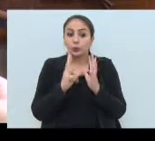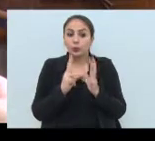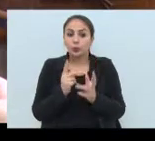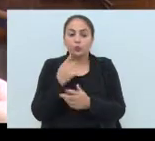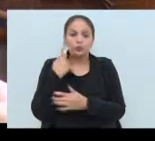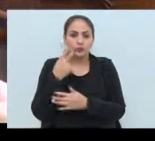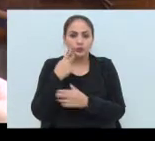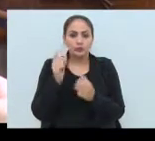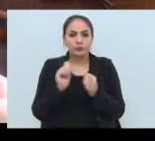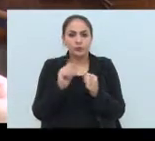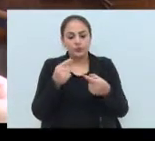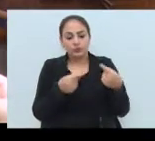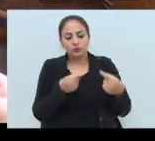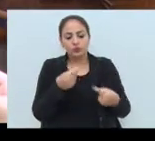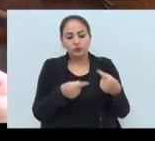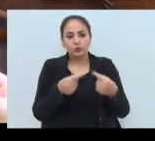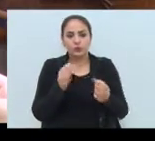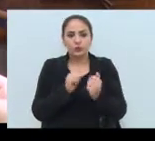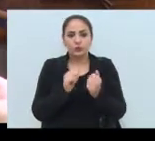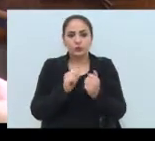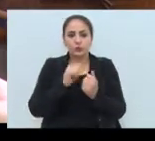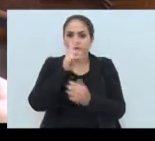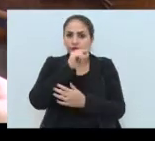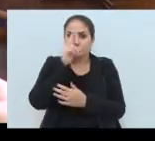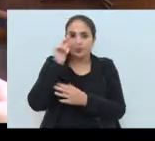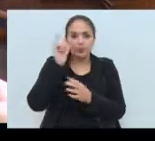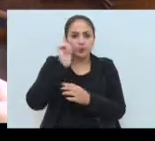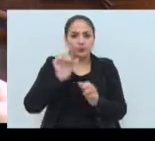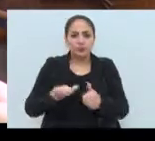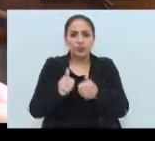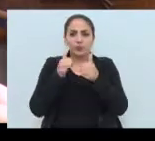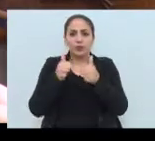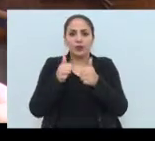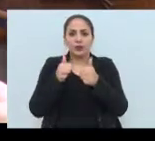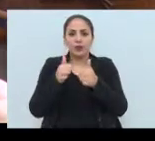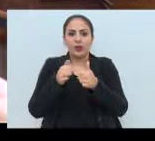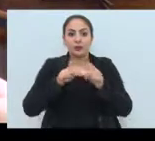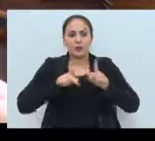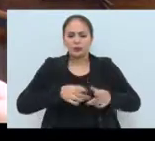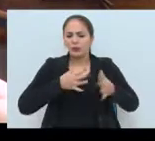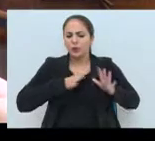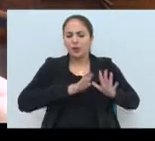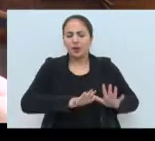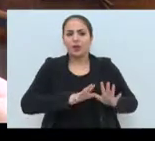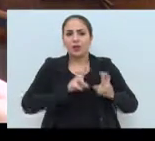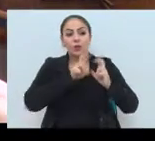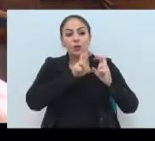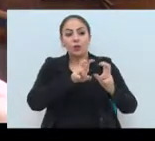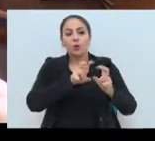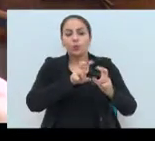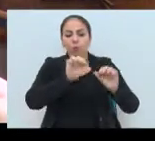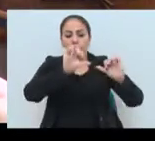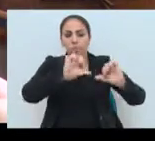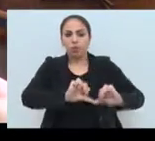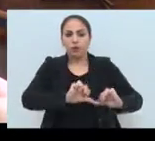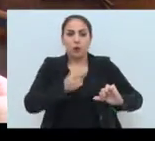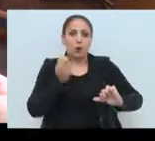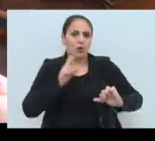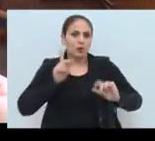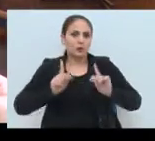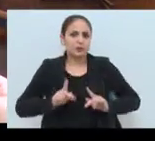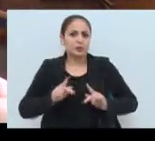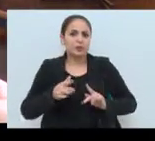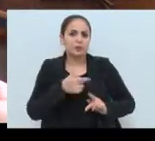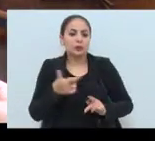farão as emendas, discutirão com o executivo para melhorar o transporte. Ninguém quer que o transporte se piore ou que o usuário não tenha condições